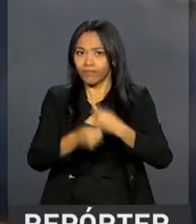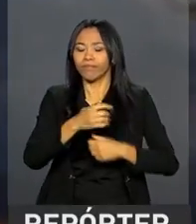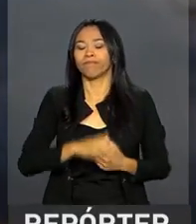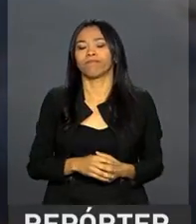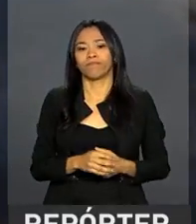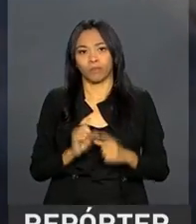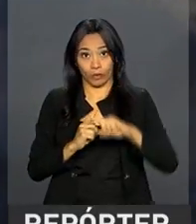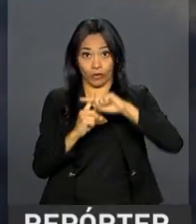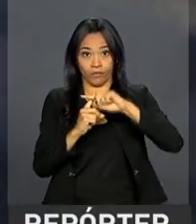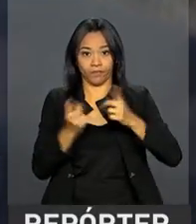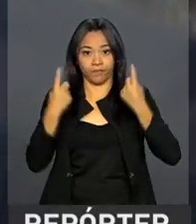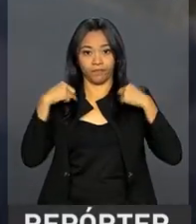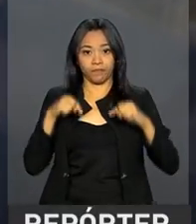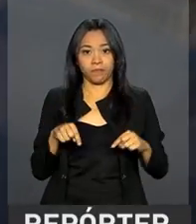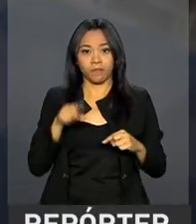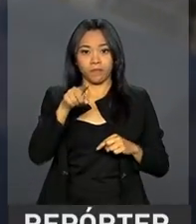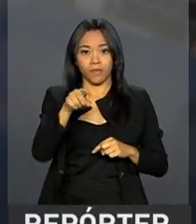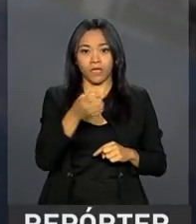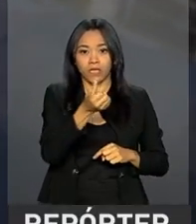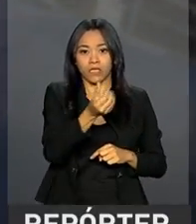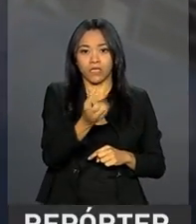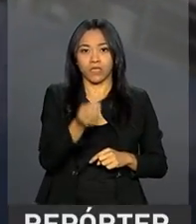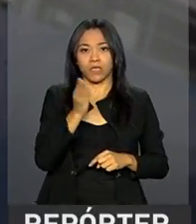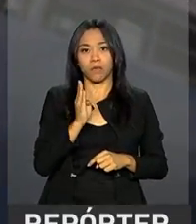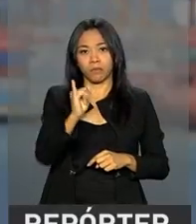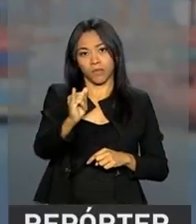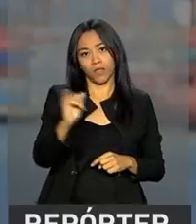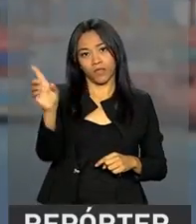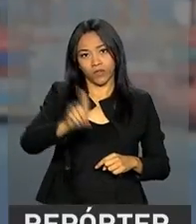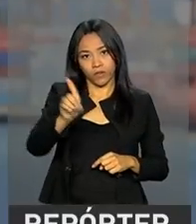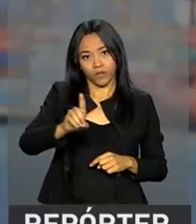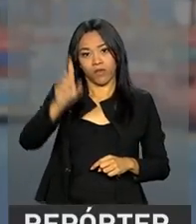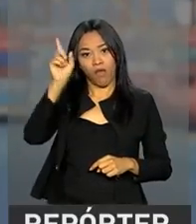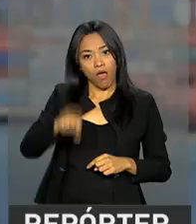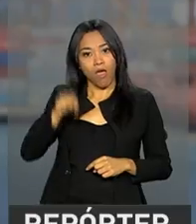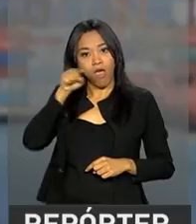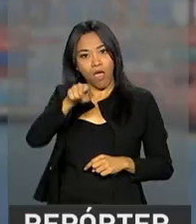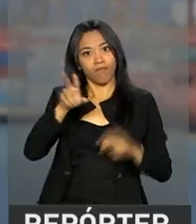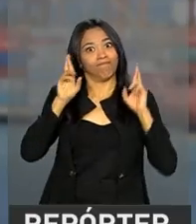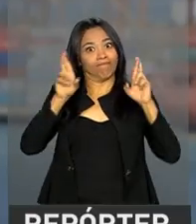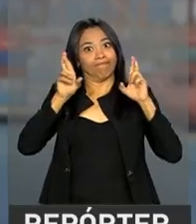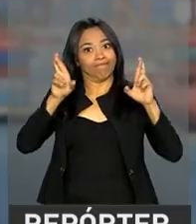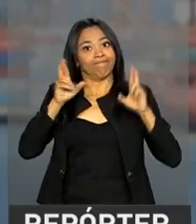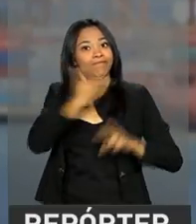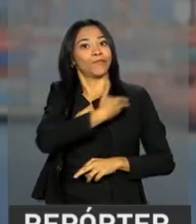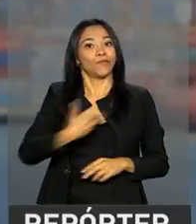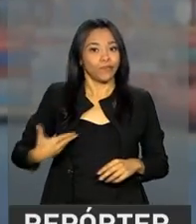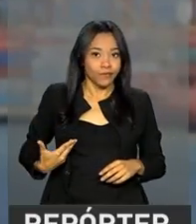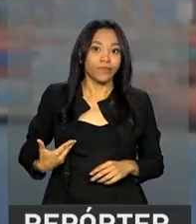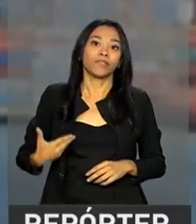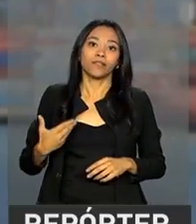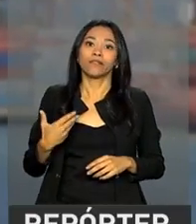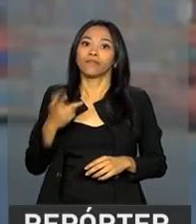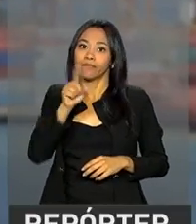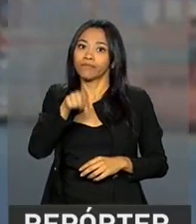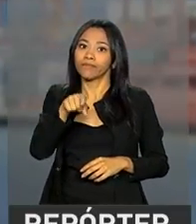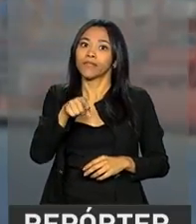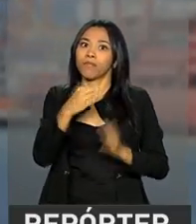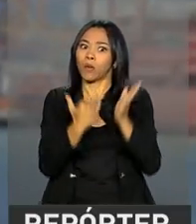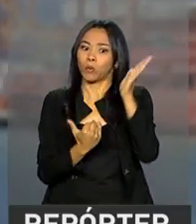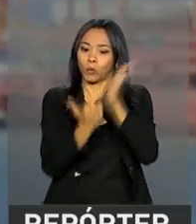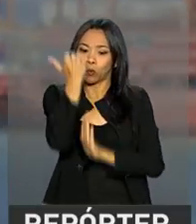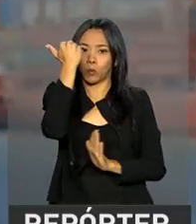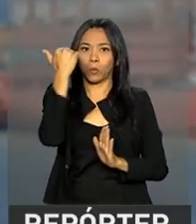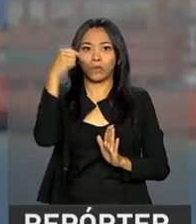superar a casa dos 60 bilhões de dólares essa é a expectativa do governo para o superávit da balança comercial brasileira